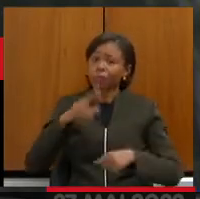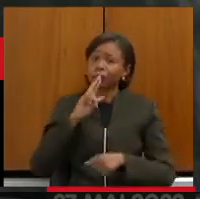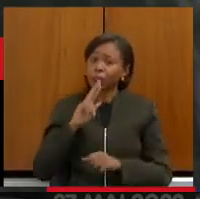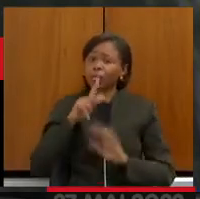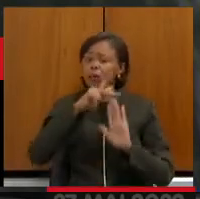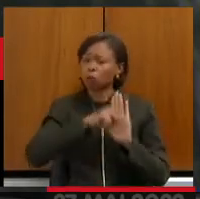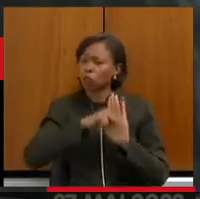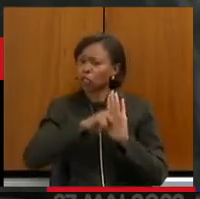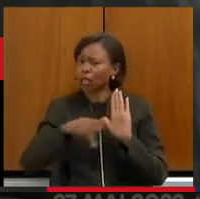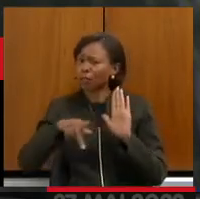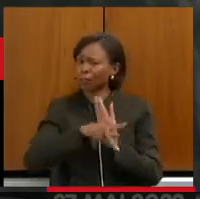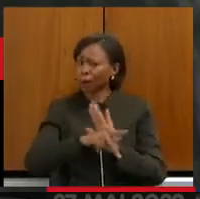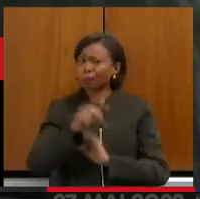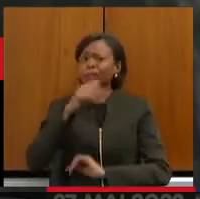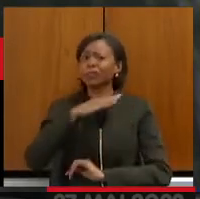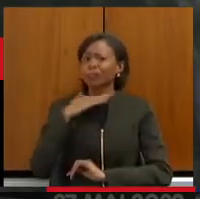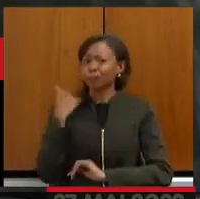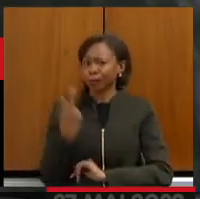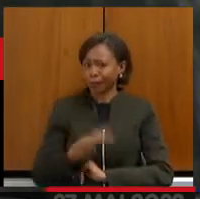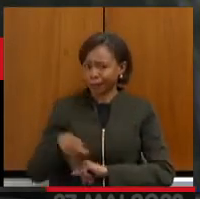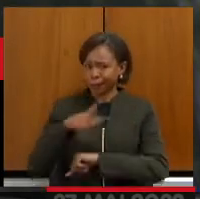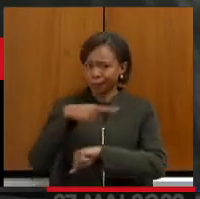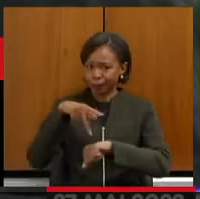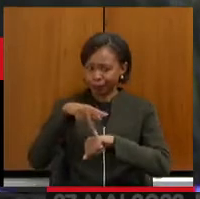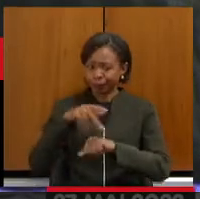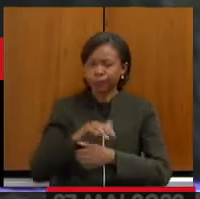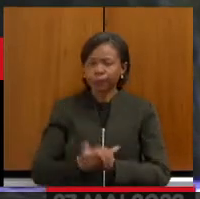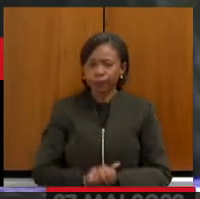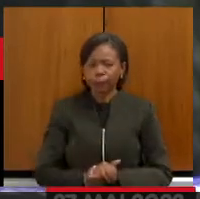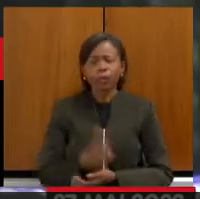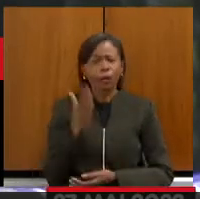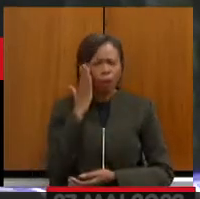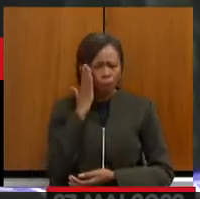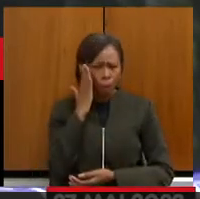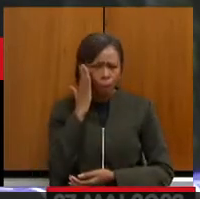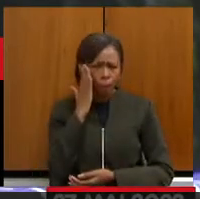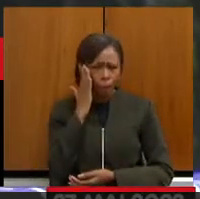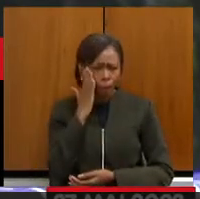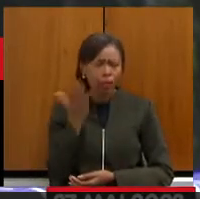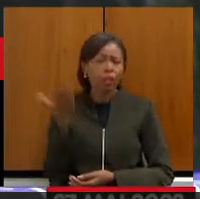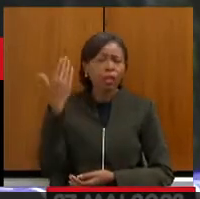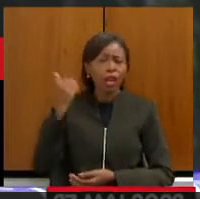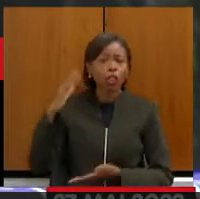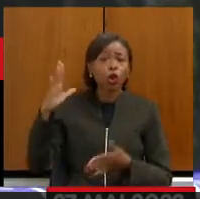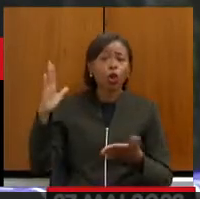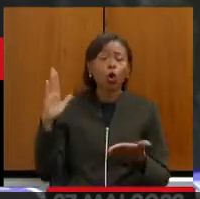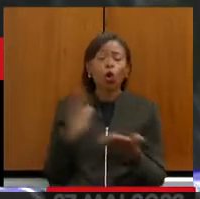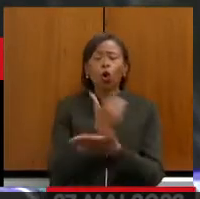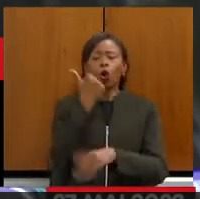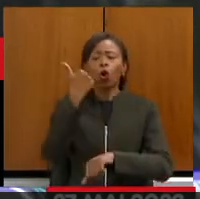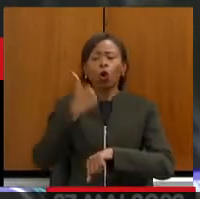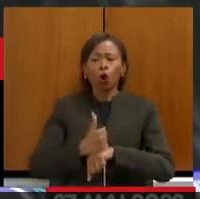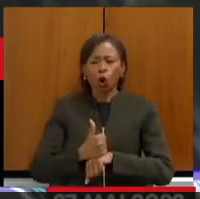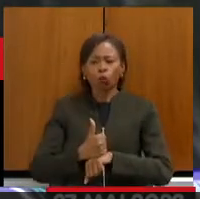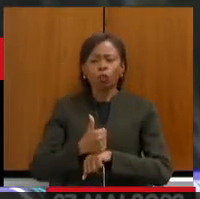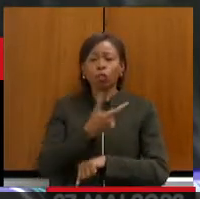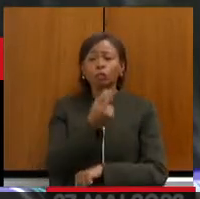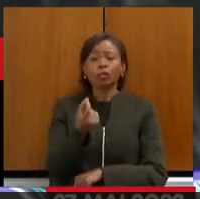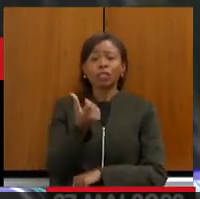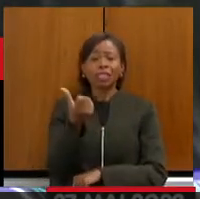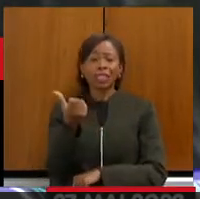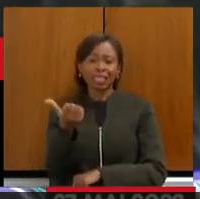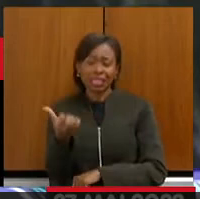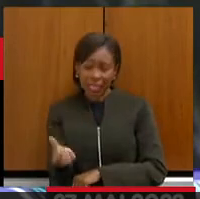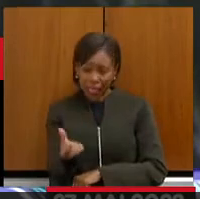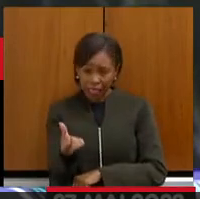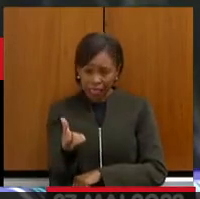projeto de morte que se estabeleceu em nosso país a gente sabe que desde o golpe de 2016 que foi não liberar o racista e